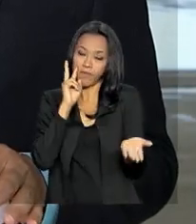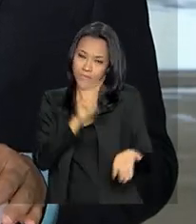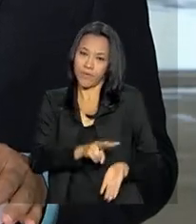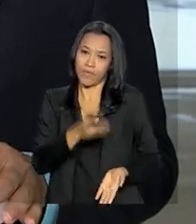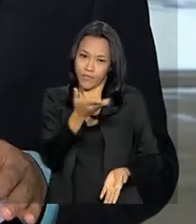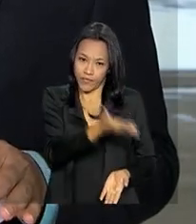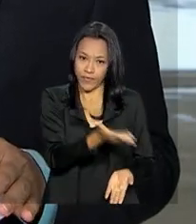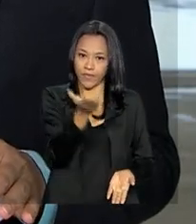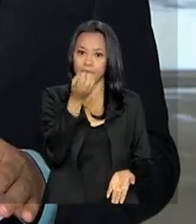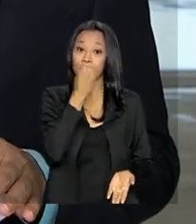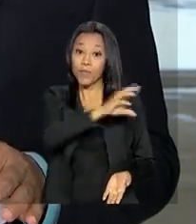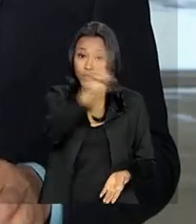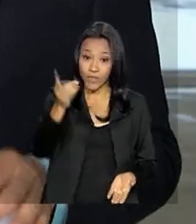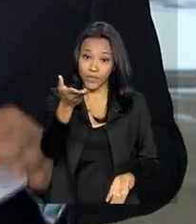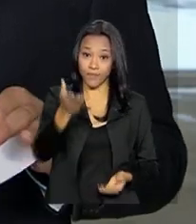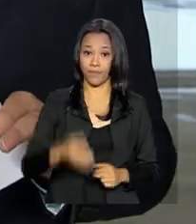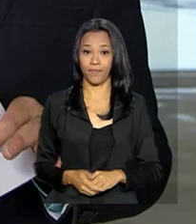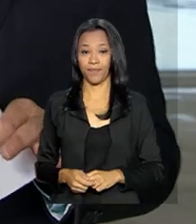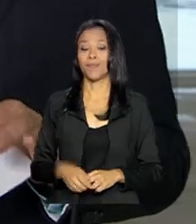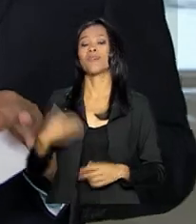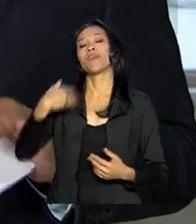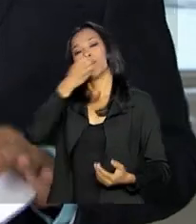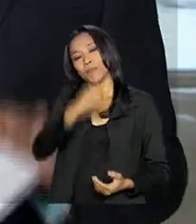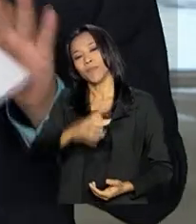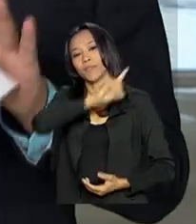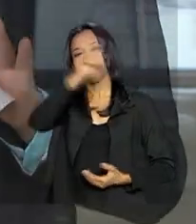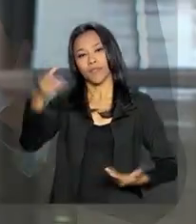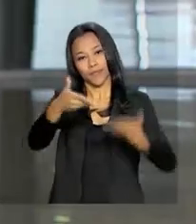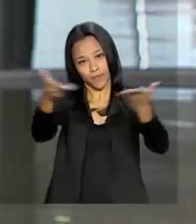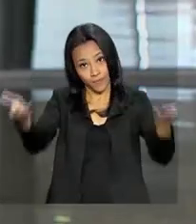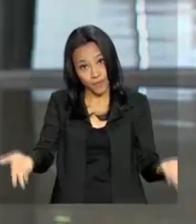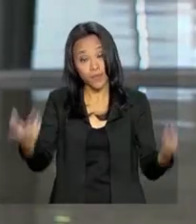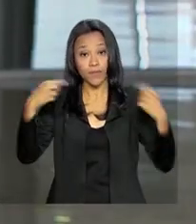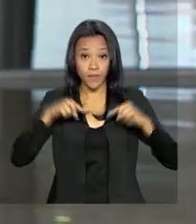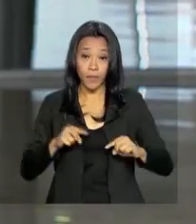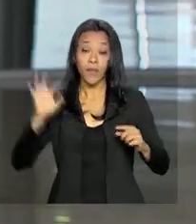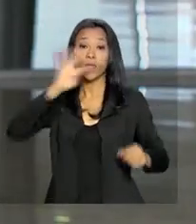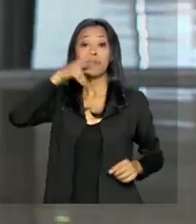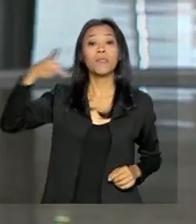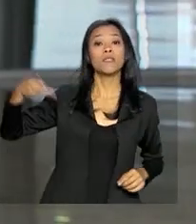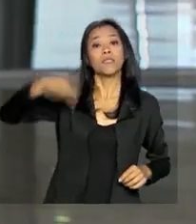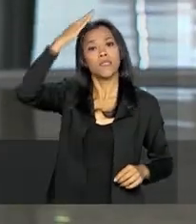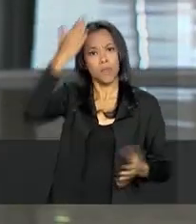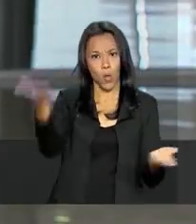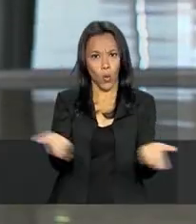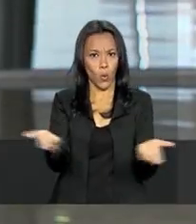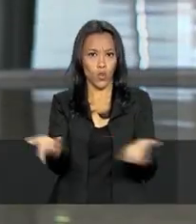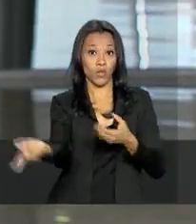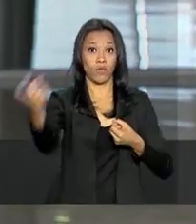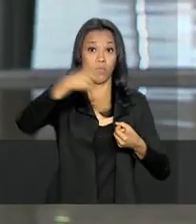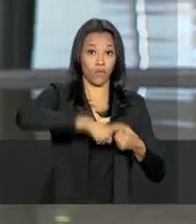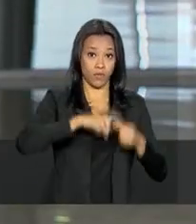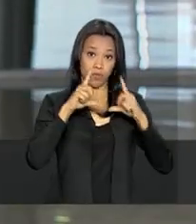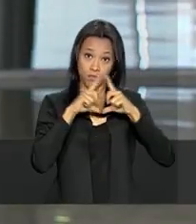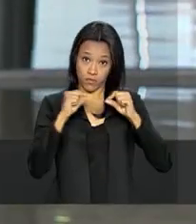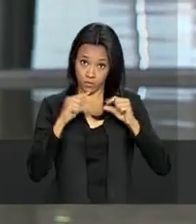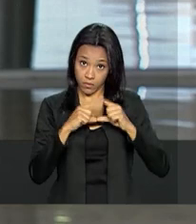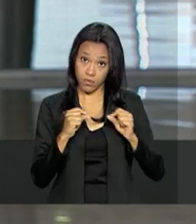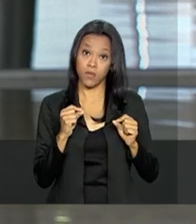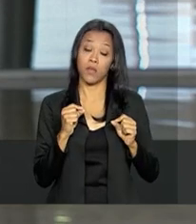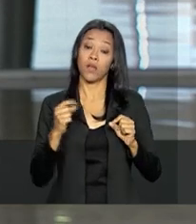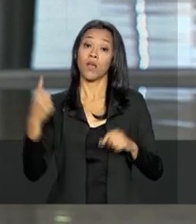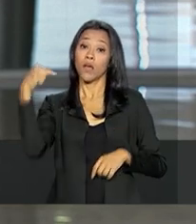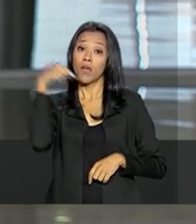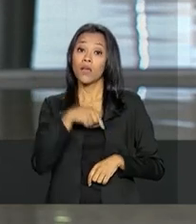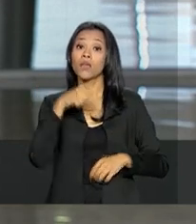Vamos falar com o Ney. Bom dia, Ney. Bom dia, Leandro. Bom dia a todos. Pois é, Leandro, o presidente Michel Temer retorna ainda hoje aqui para Brasília, onde